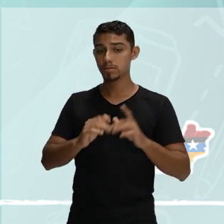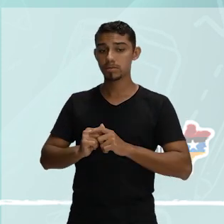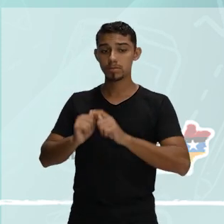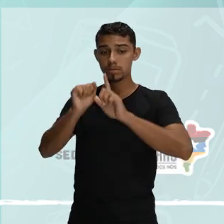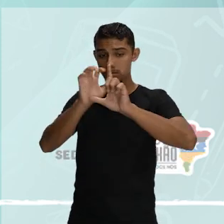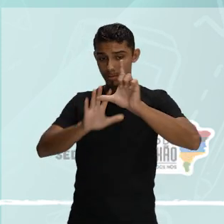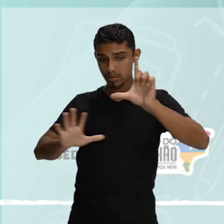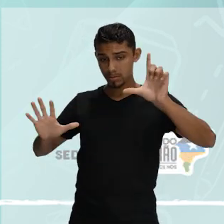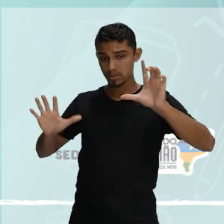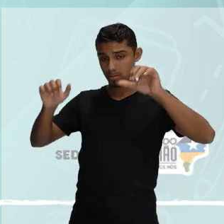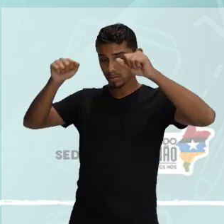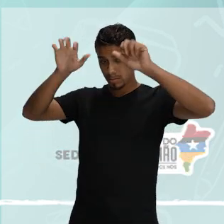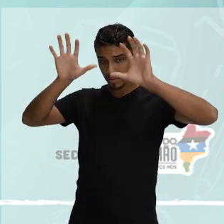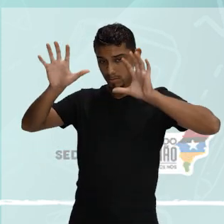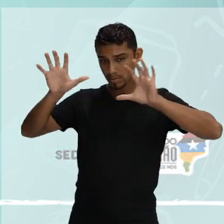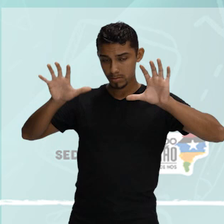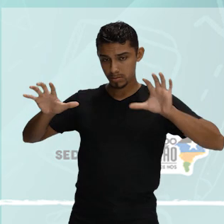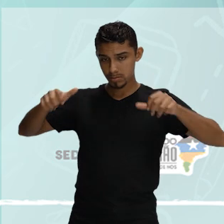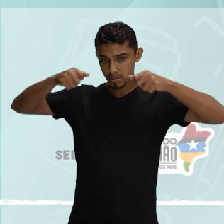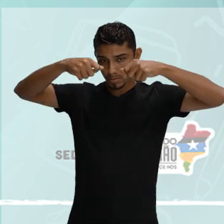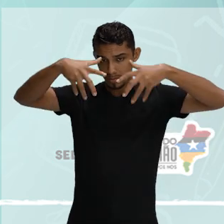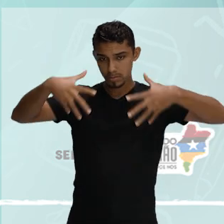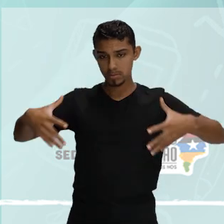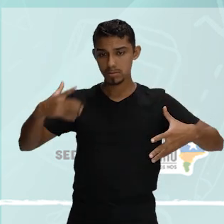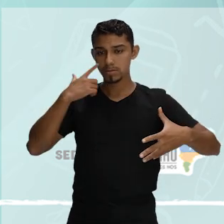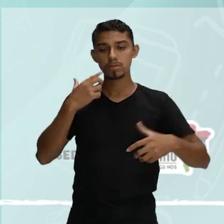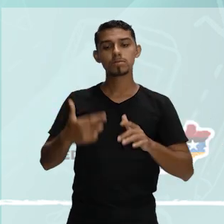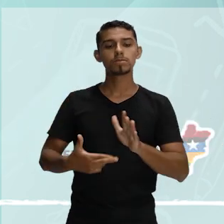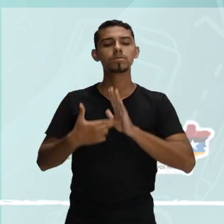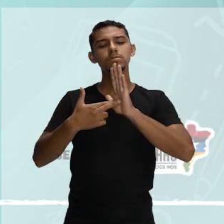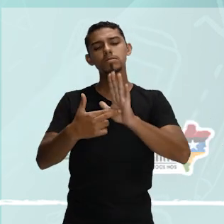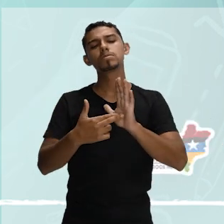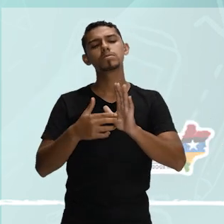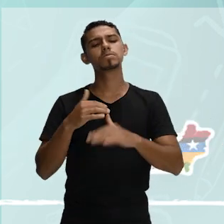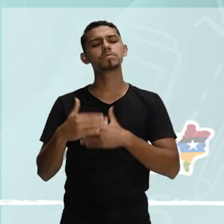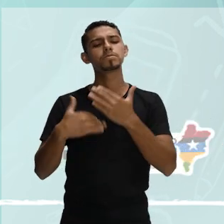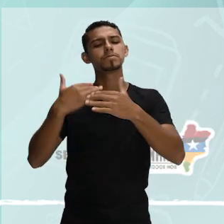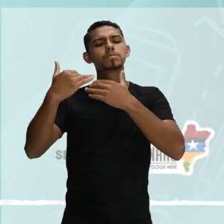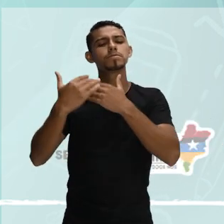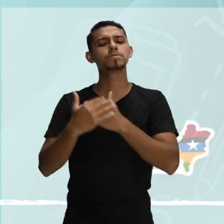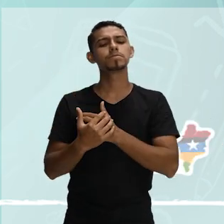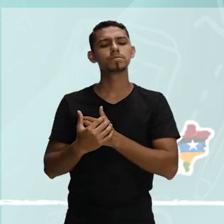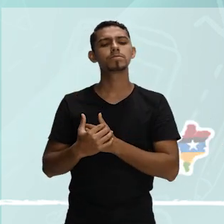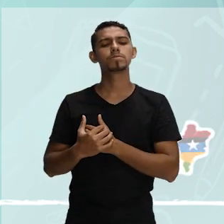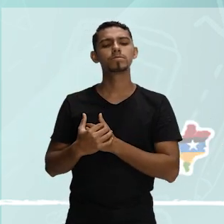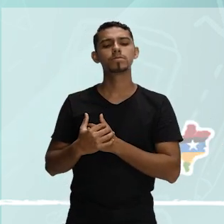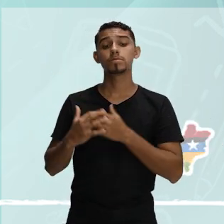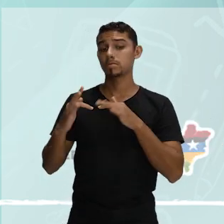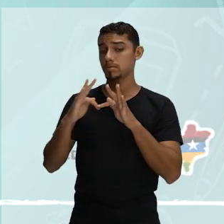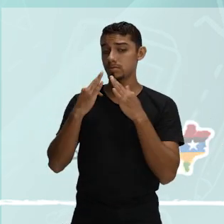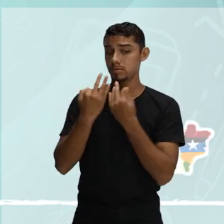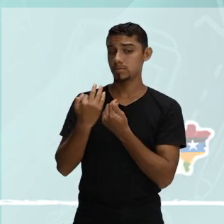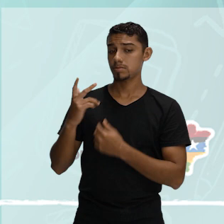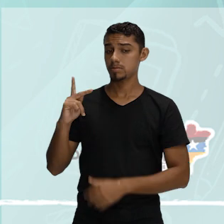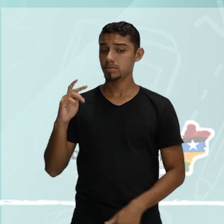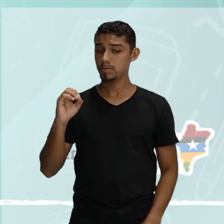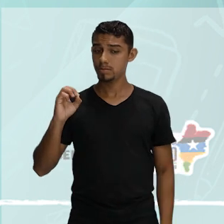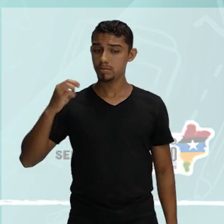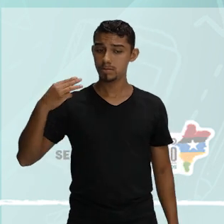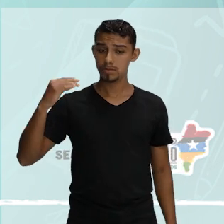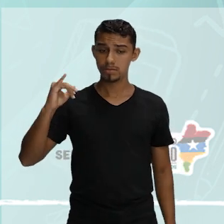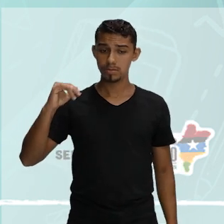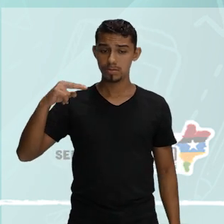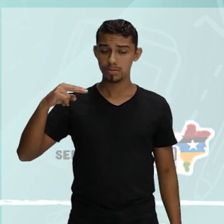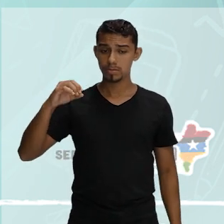membros da superfamília Hominoida, onde se observa que, letra A, homens e